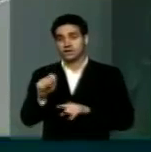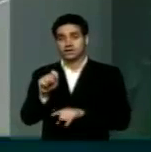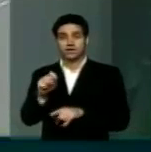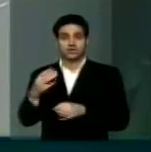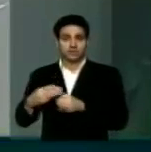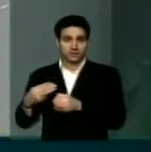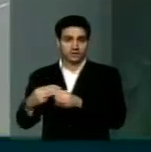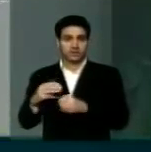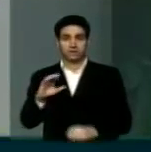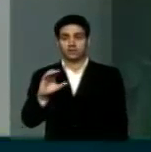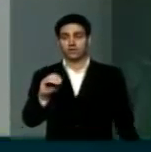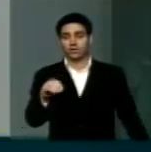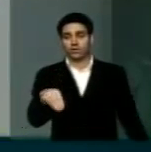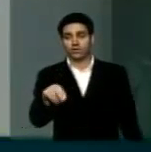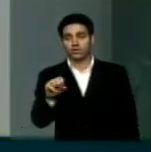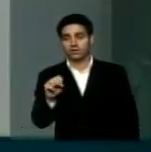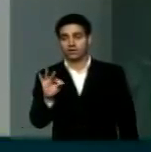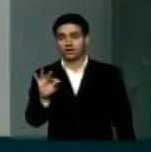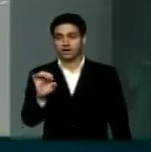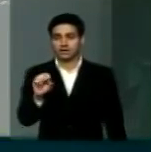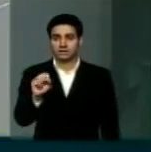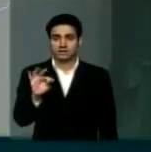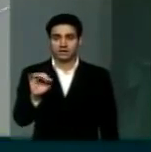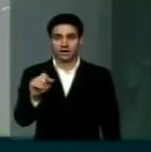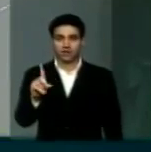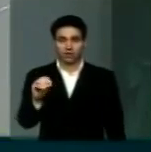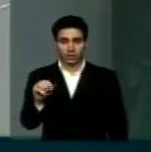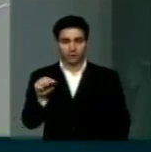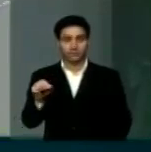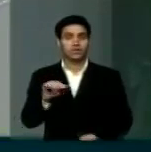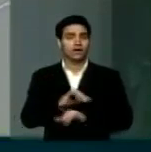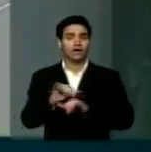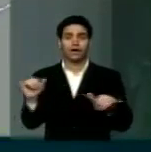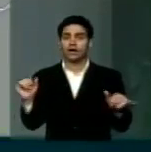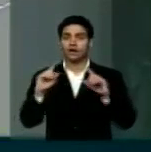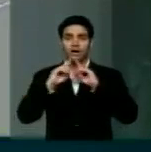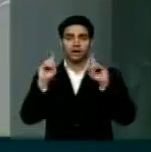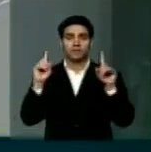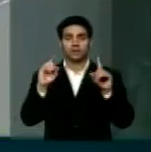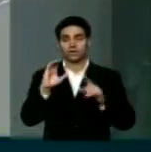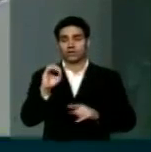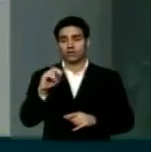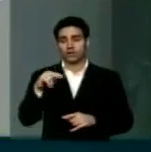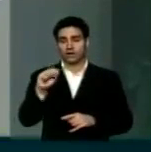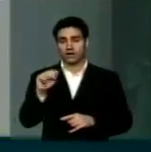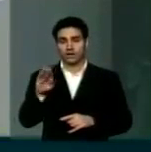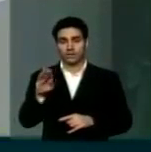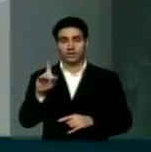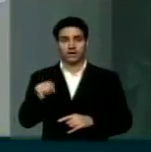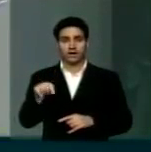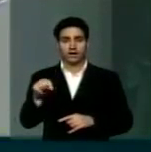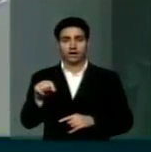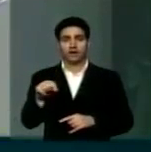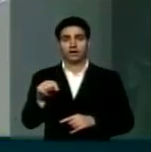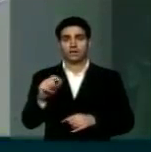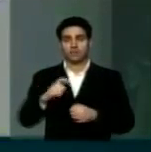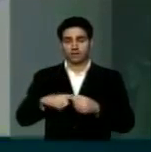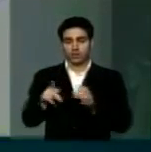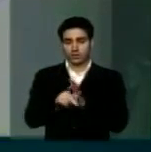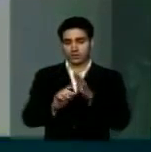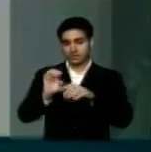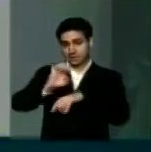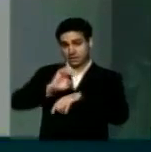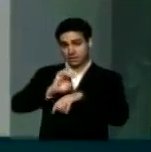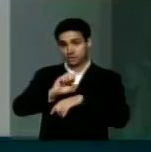que reivindica, entre outras coisas, o seguinte: que a CONAB, Companhia Nacional de Abastecimento do Governo do Estado de Santa